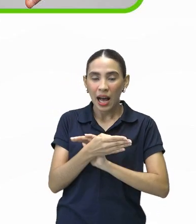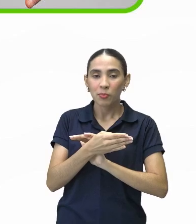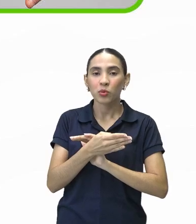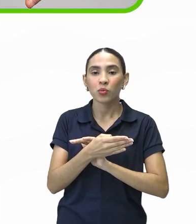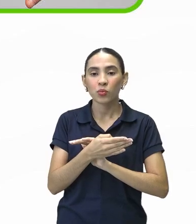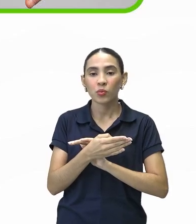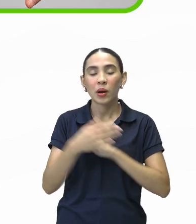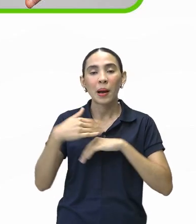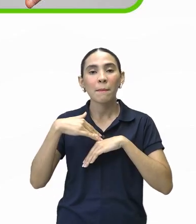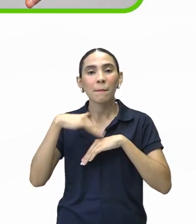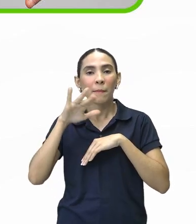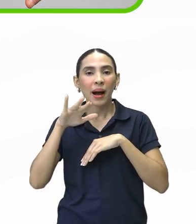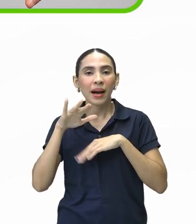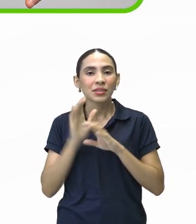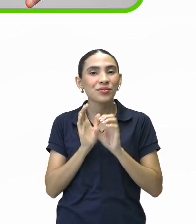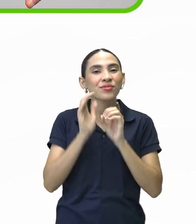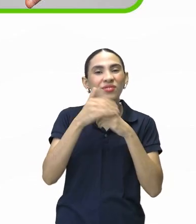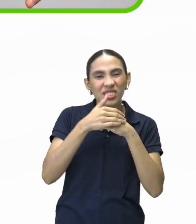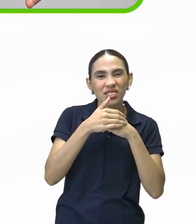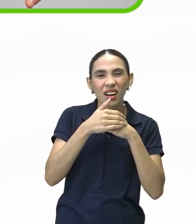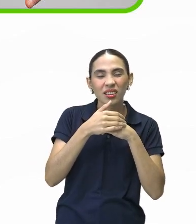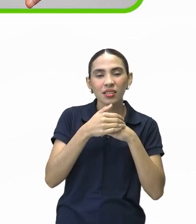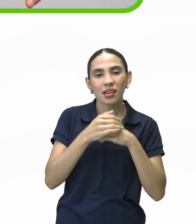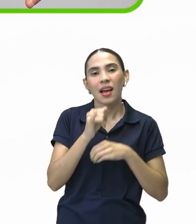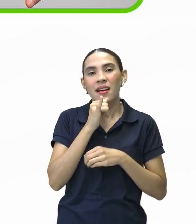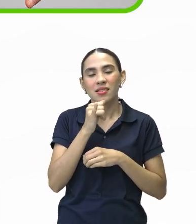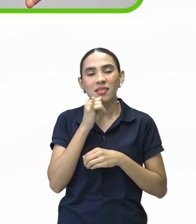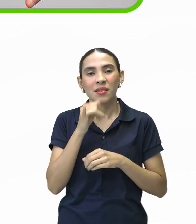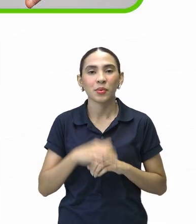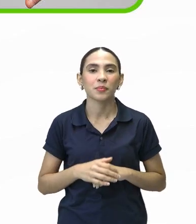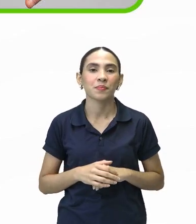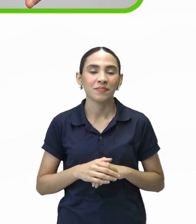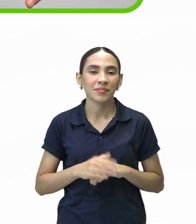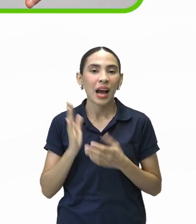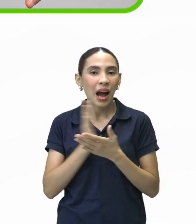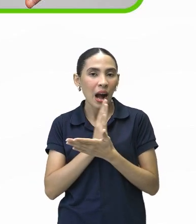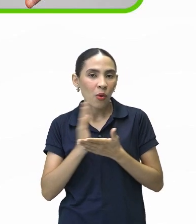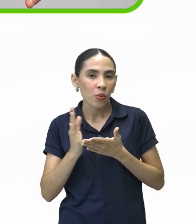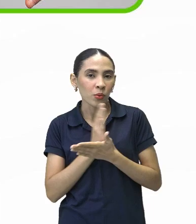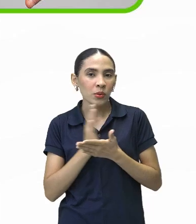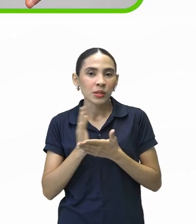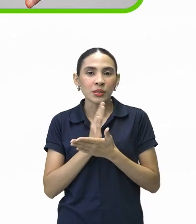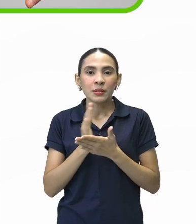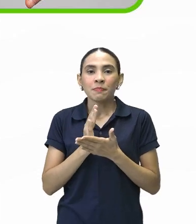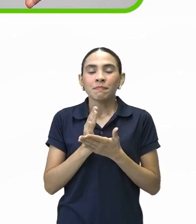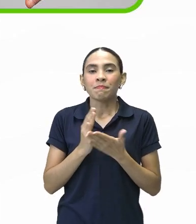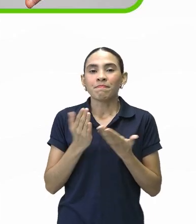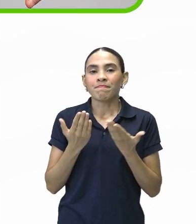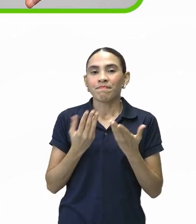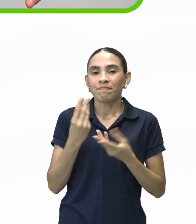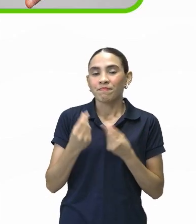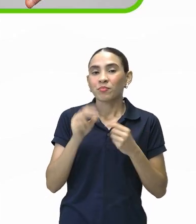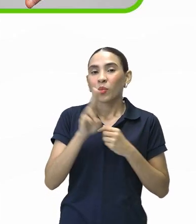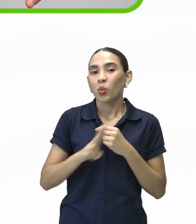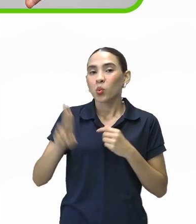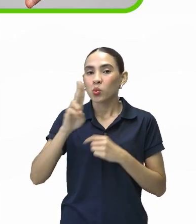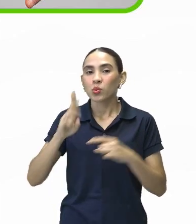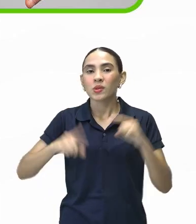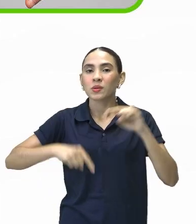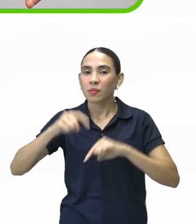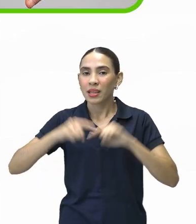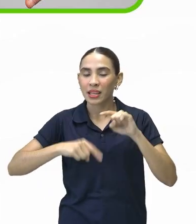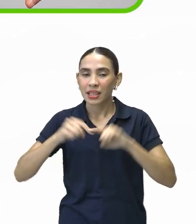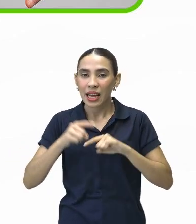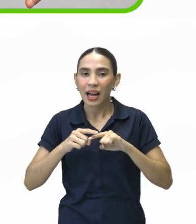ela ficou mais restrita a determinados usos de instrumentos e